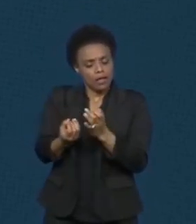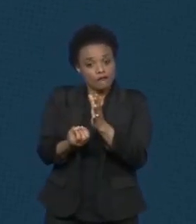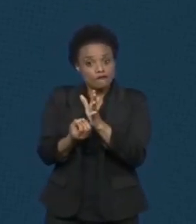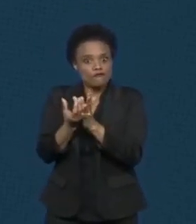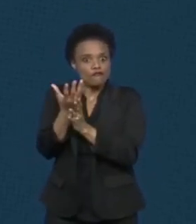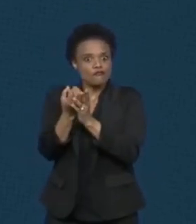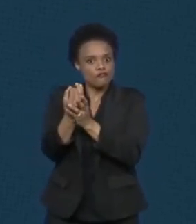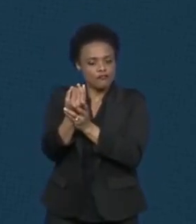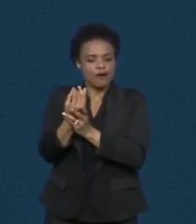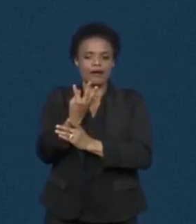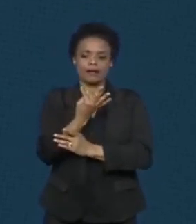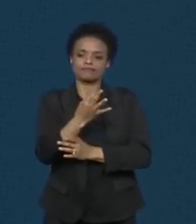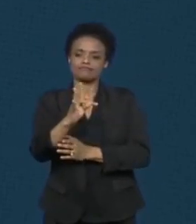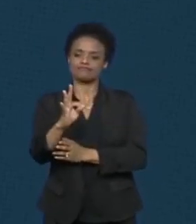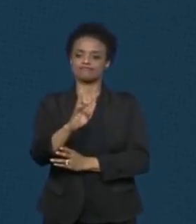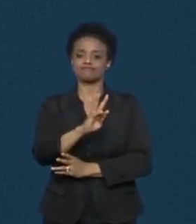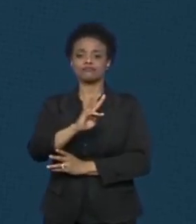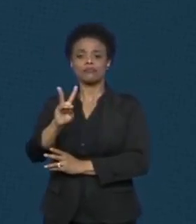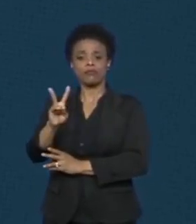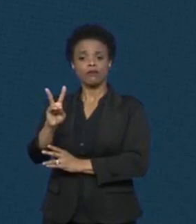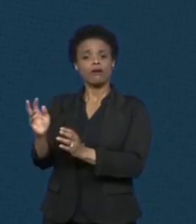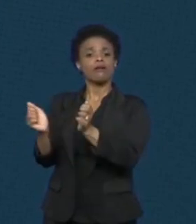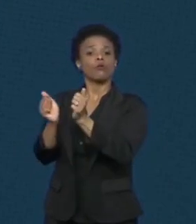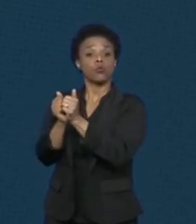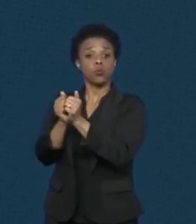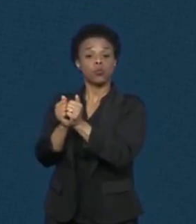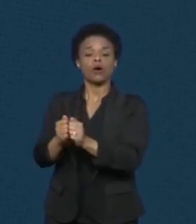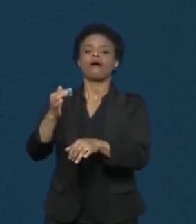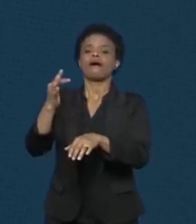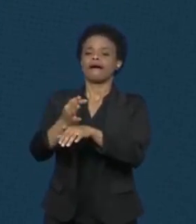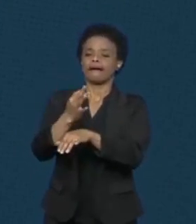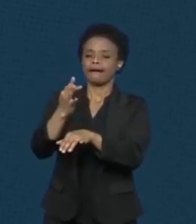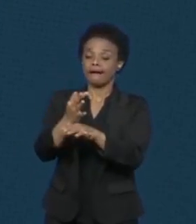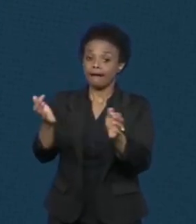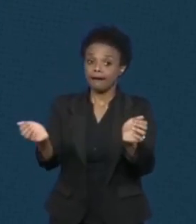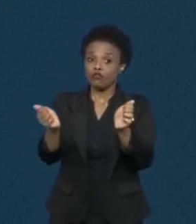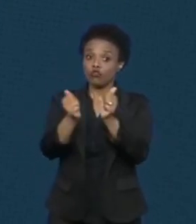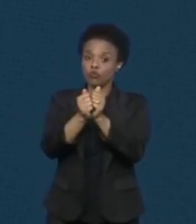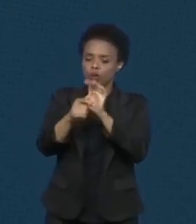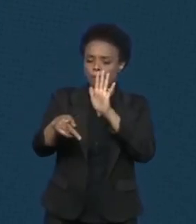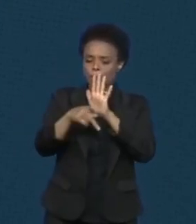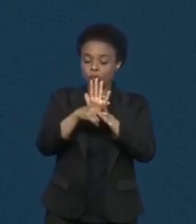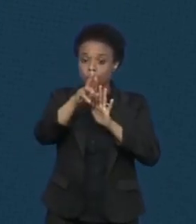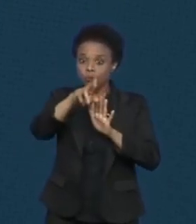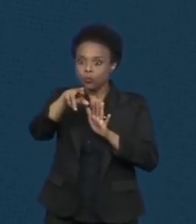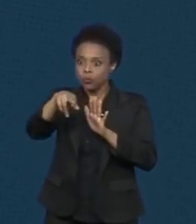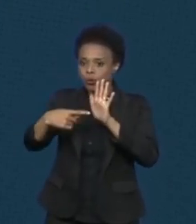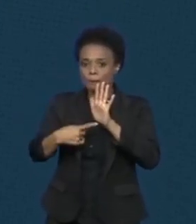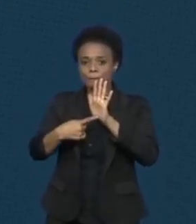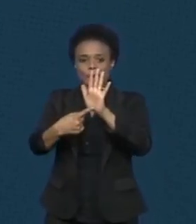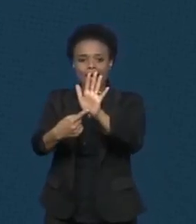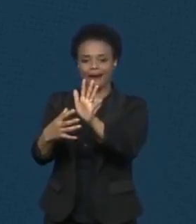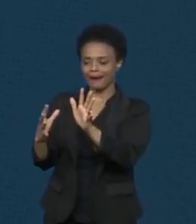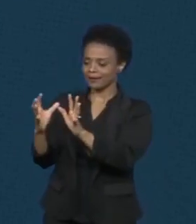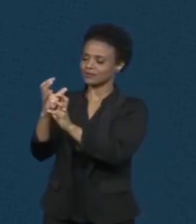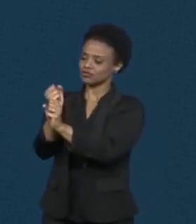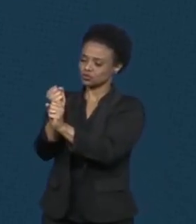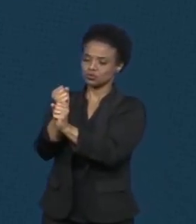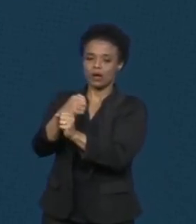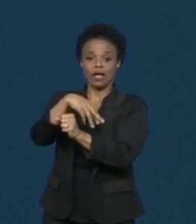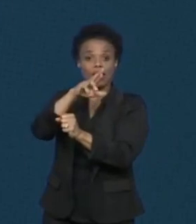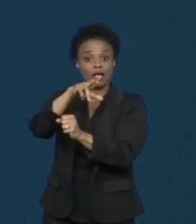a tensão V entre si. A resistência equivalente do circuito indicado é exatamente a soma das resistências que o